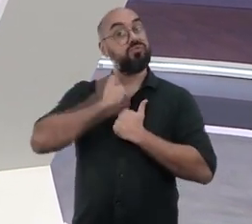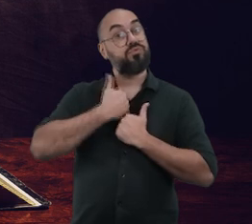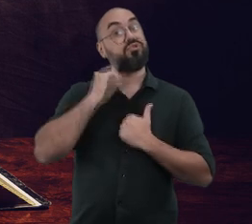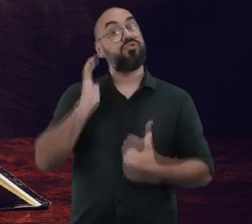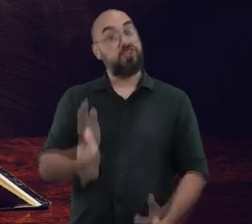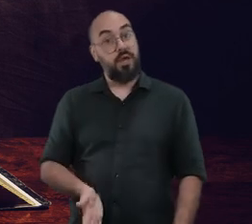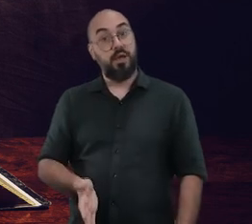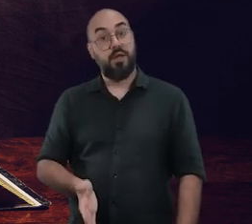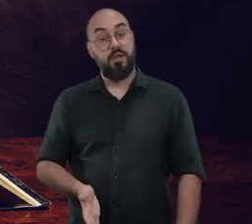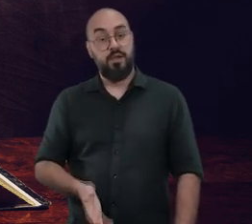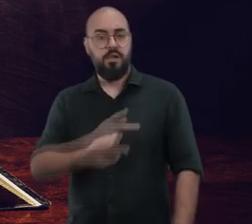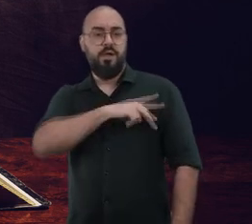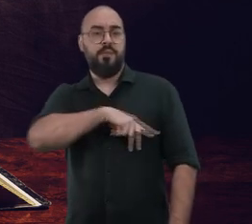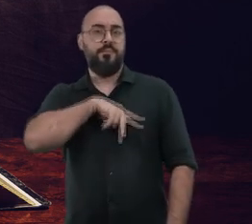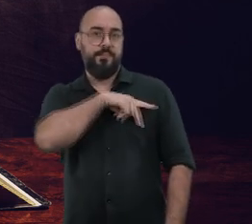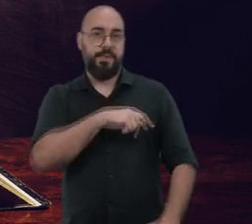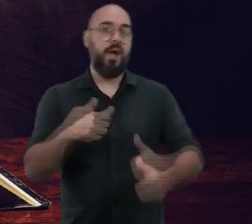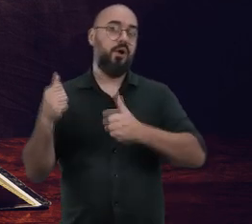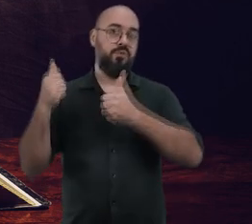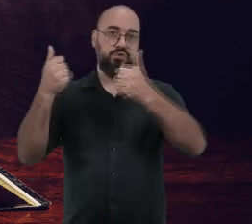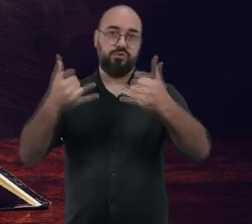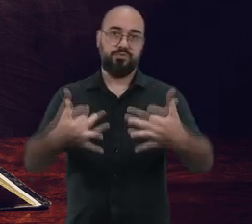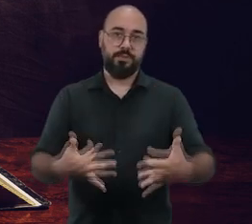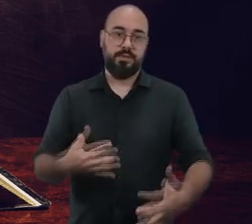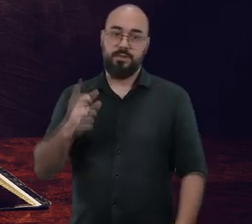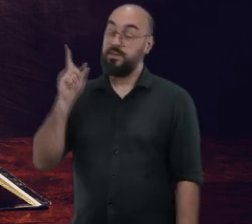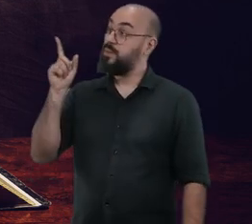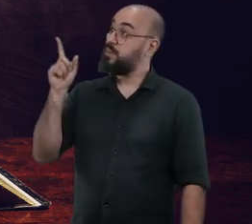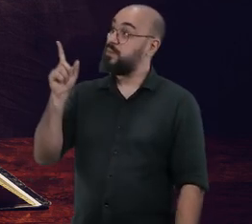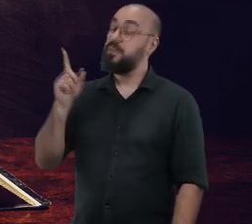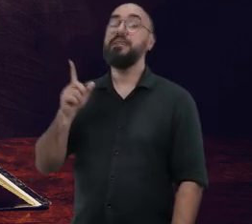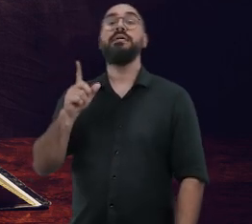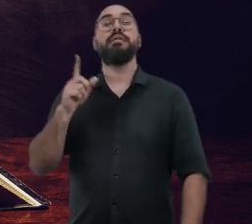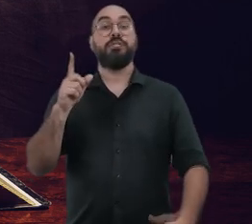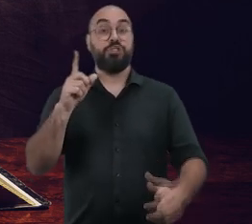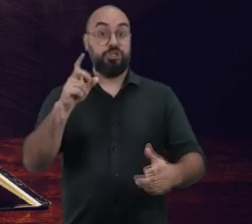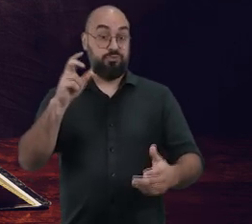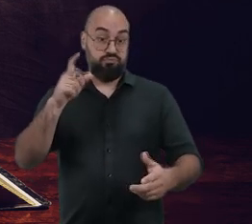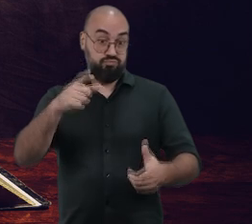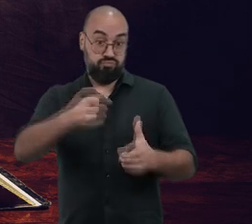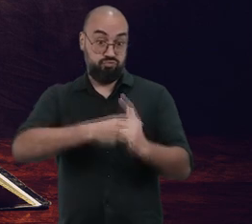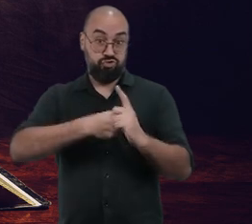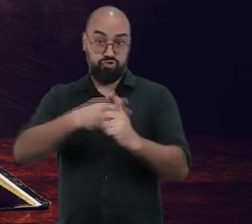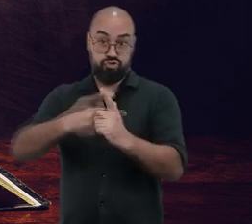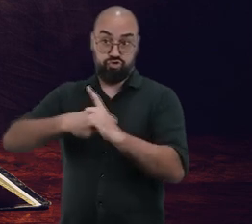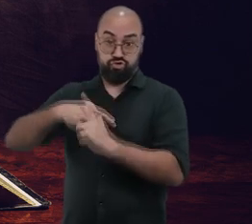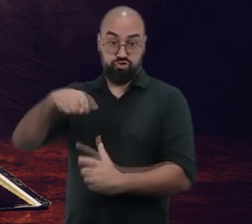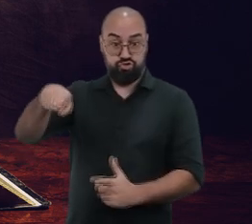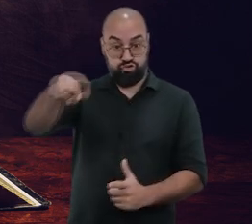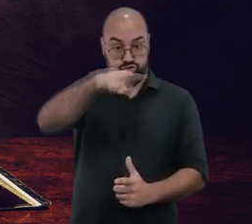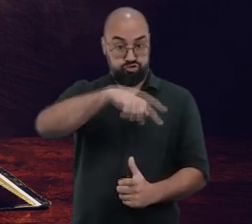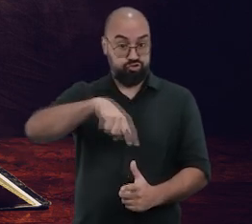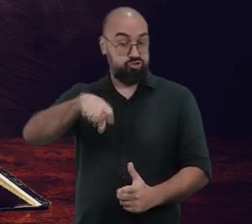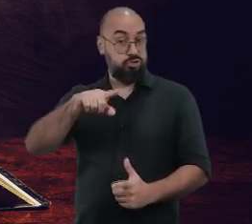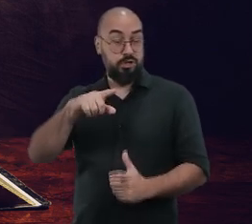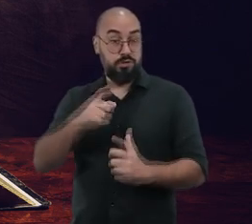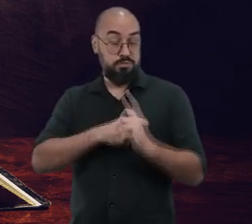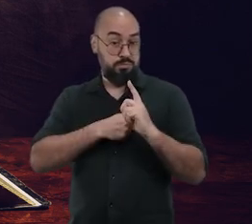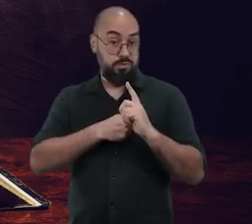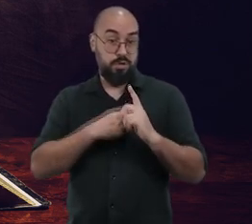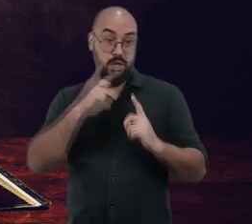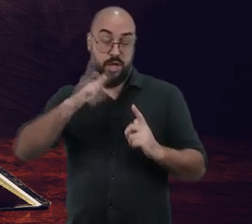seguinte: cancelando o escrito de dívida que era contra nós e que constava de ordenanças, o qual nos